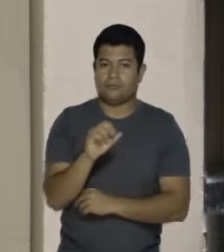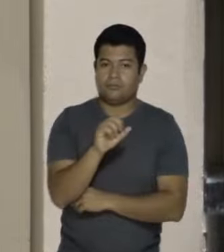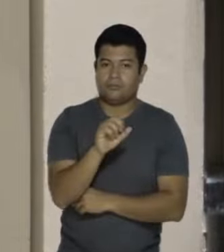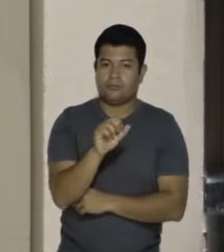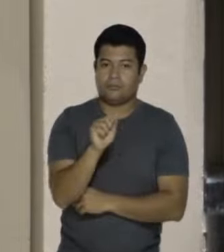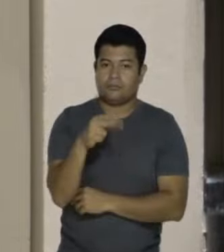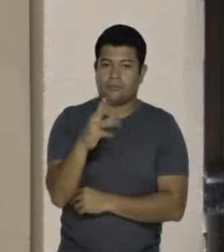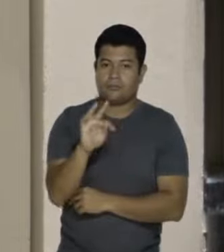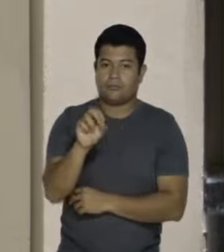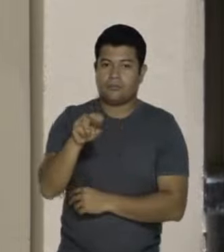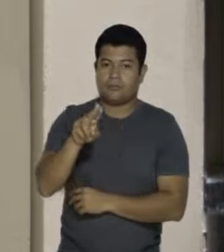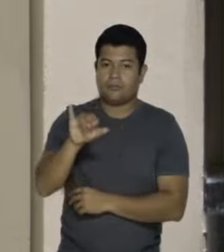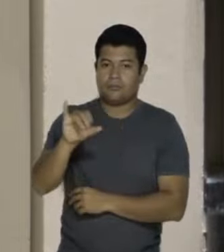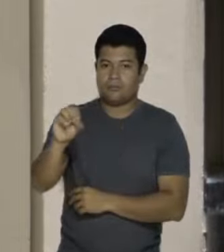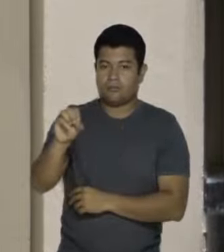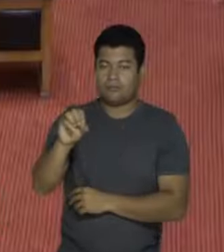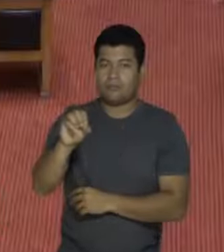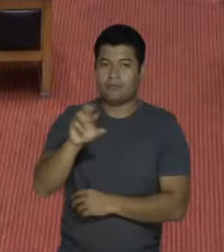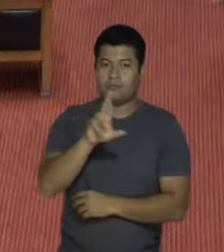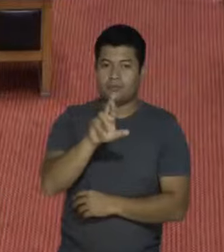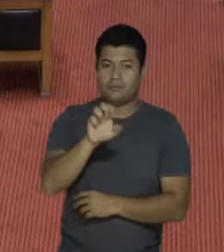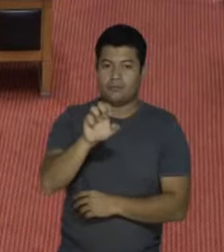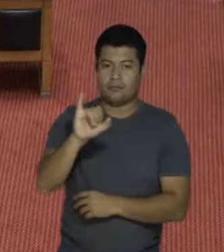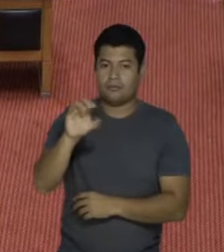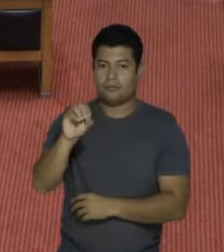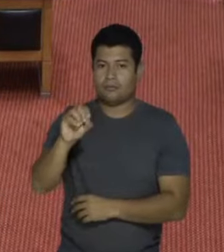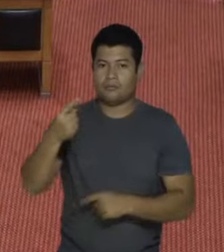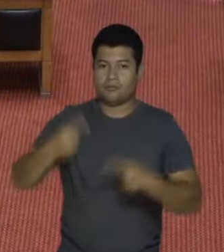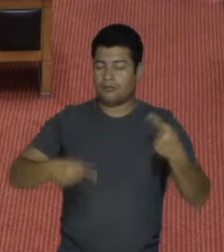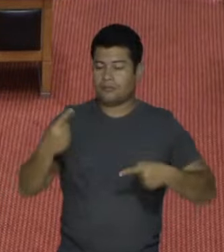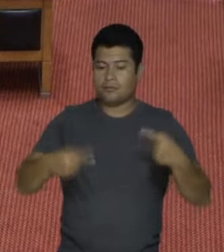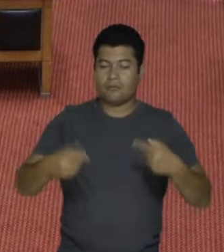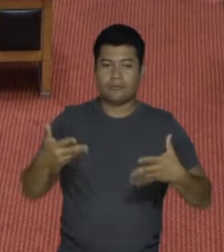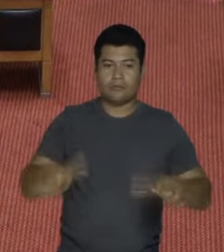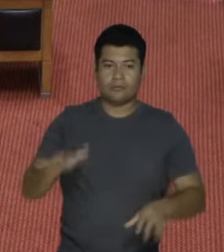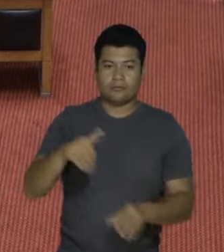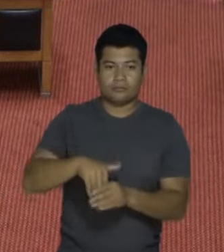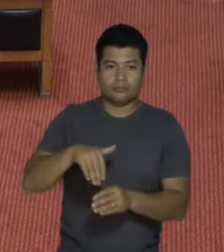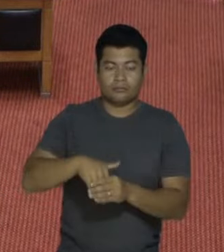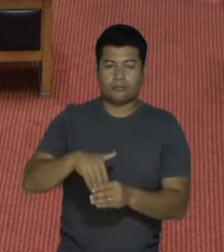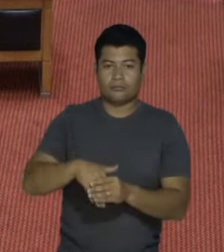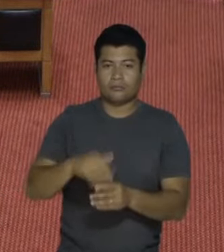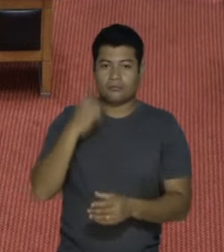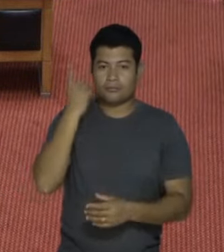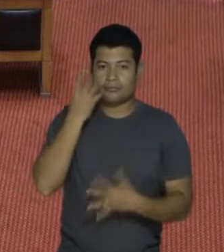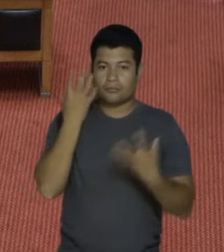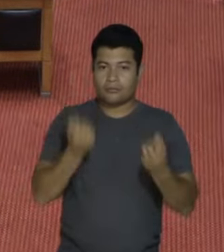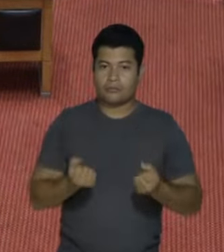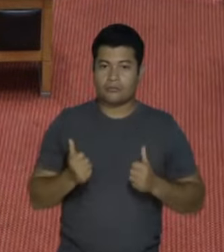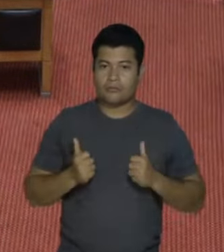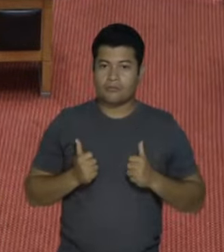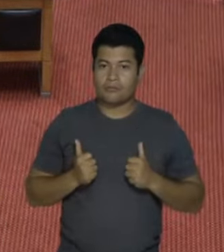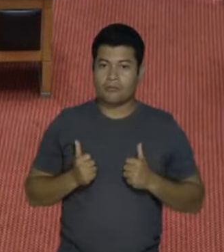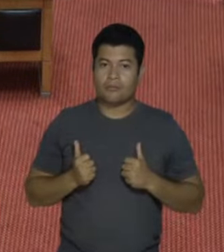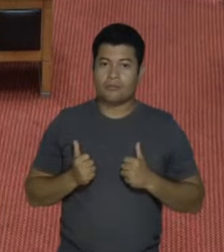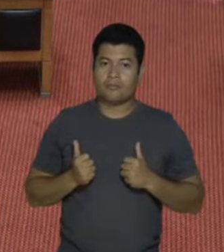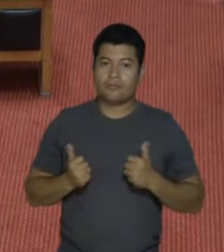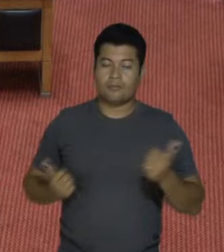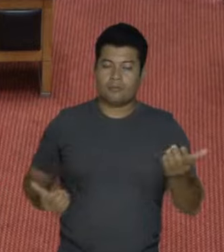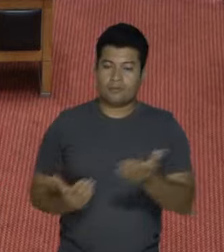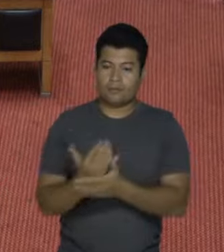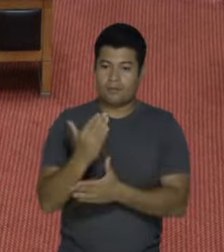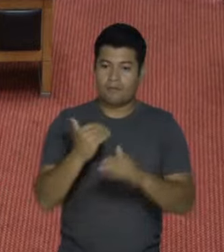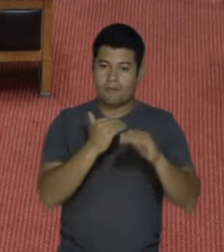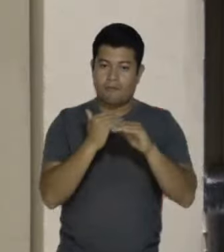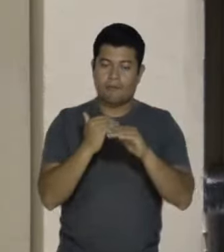Antônio reino em discussão não vendo Quem Queira discutir em votação deputados que aprovam permanentes como se encontra aprovado